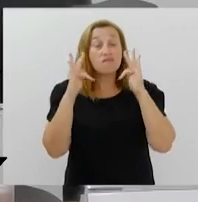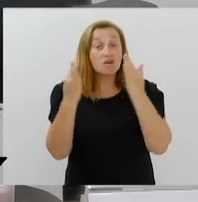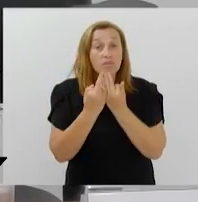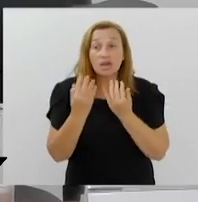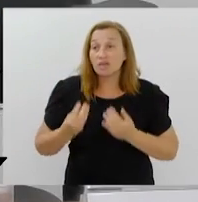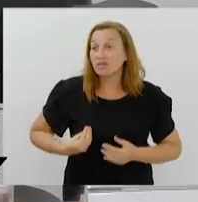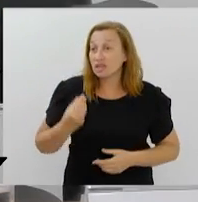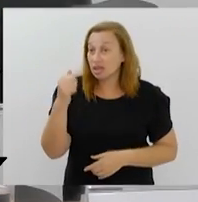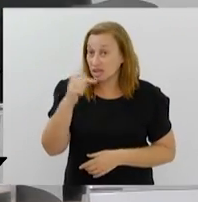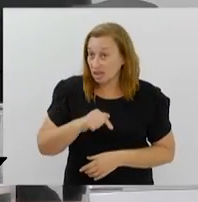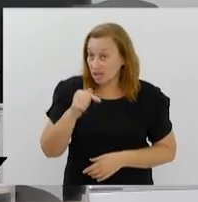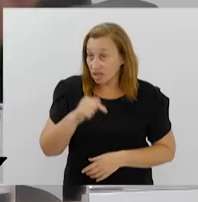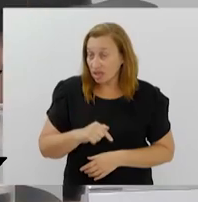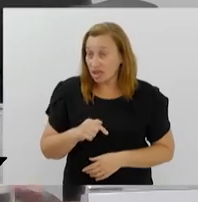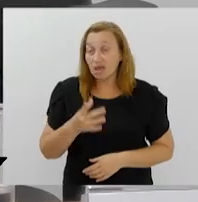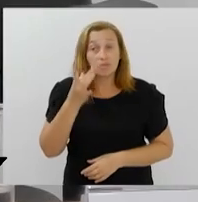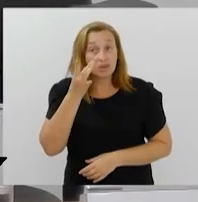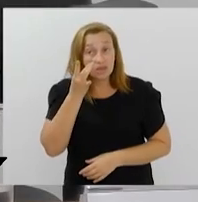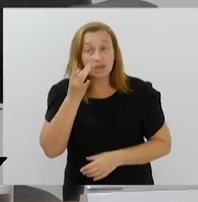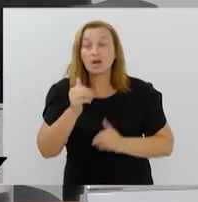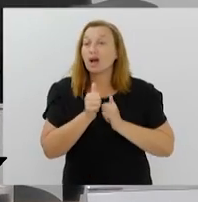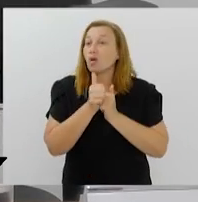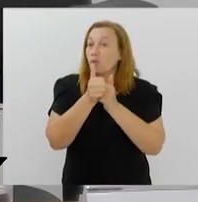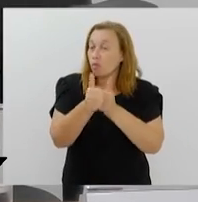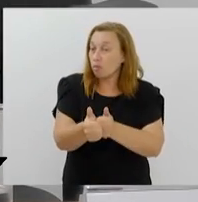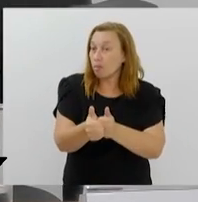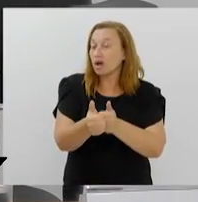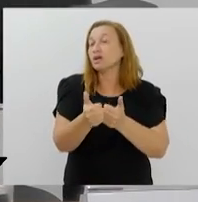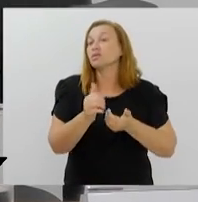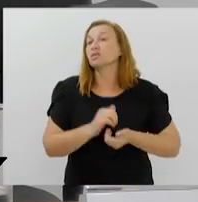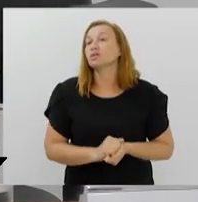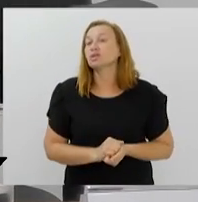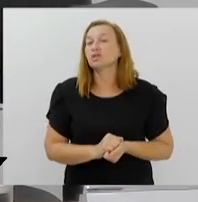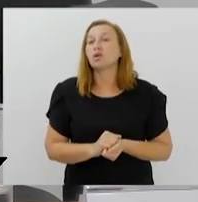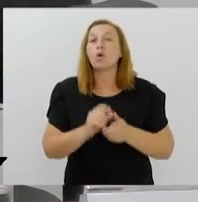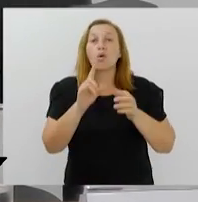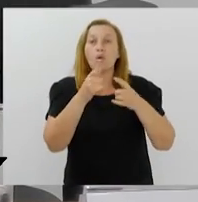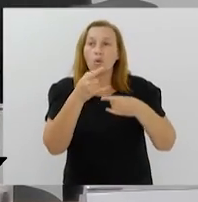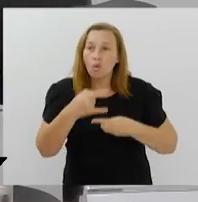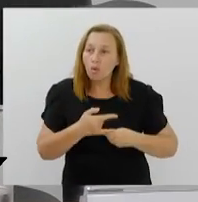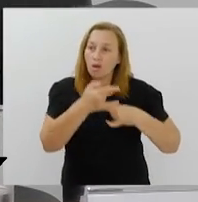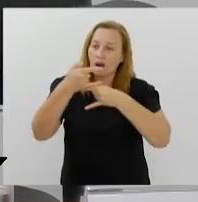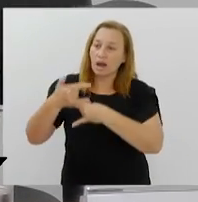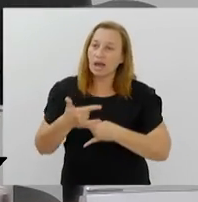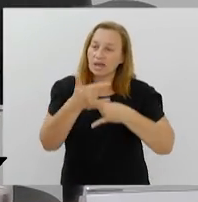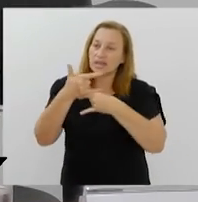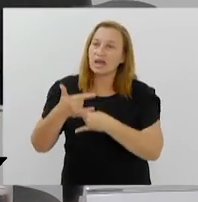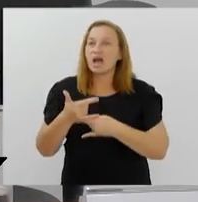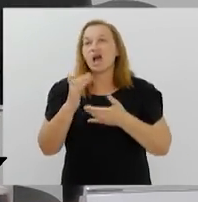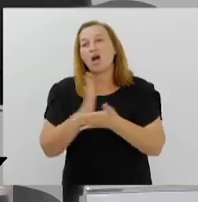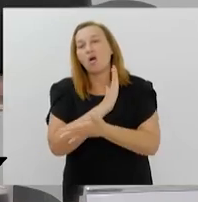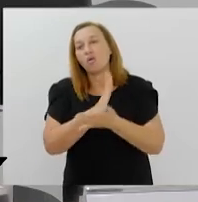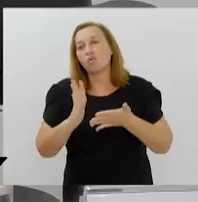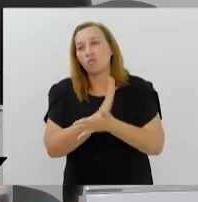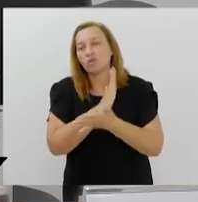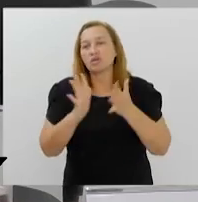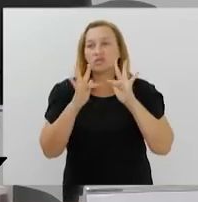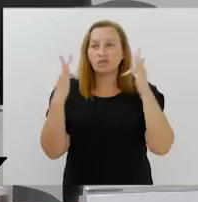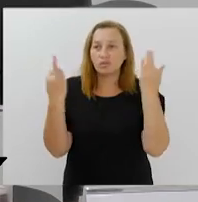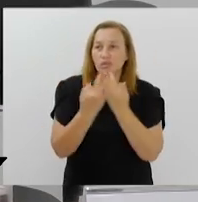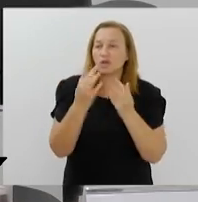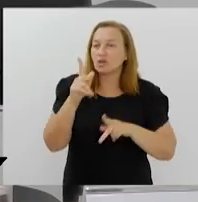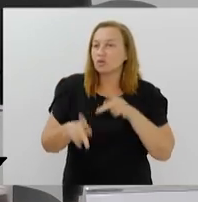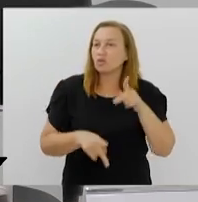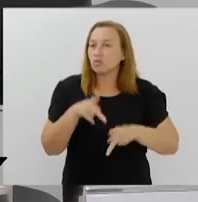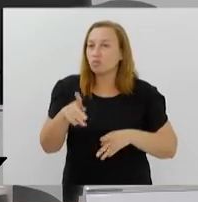estão aqui presencialmente também nos acompanham onine alumas famílias né e a população Fluminense